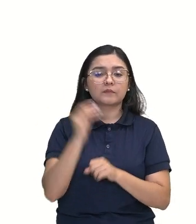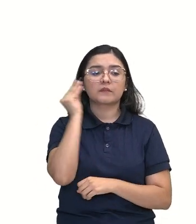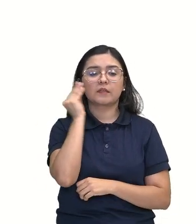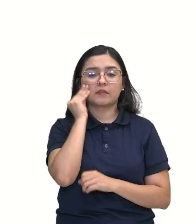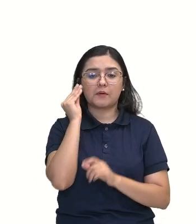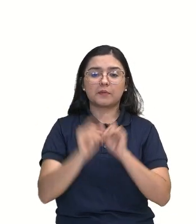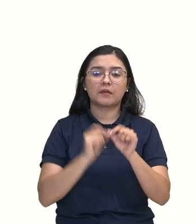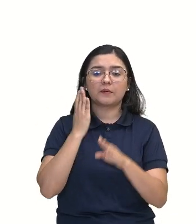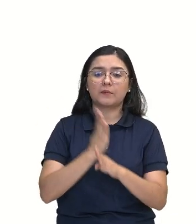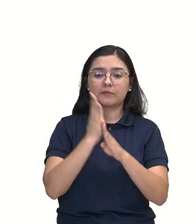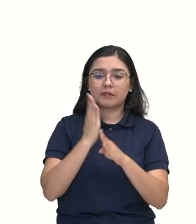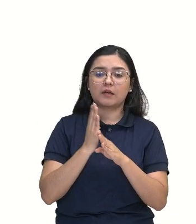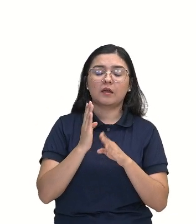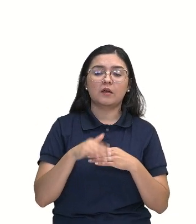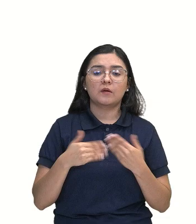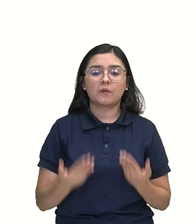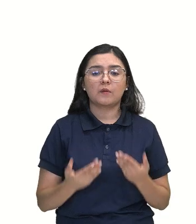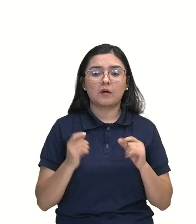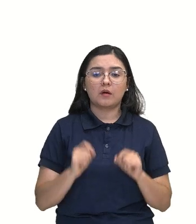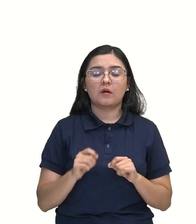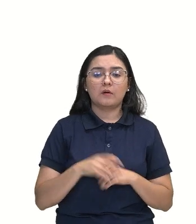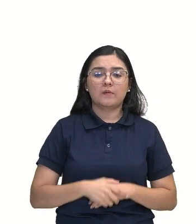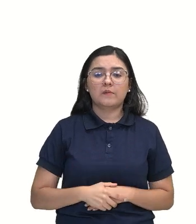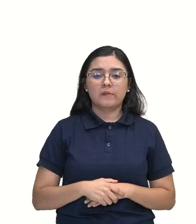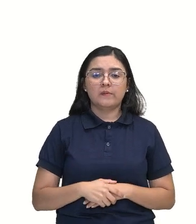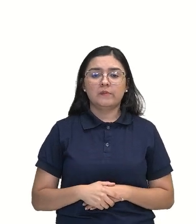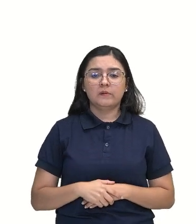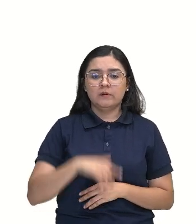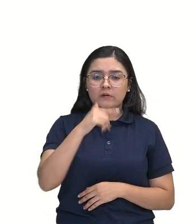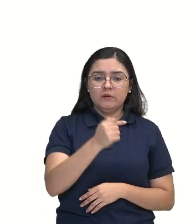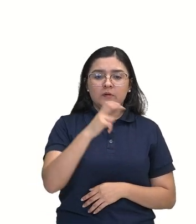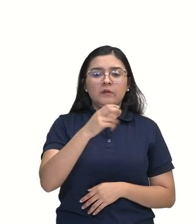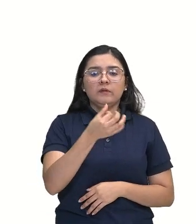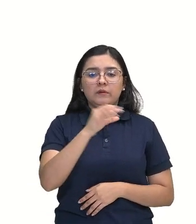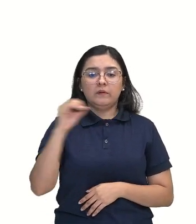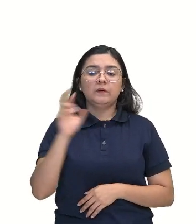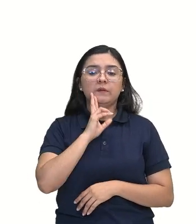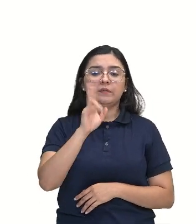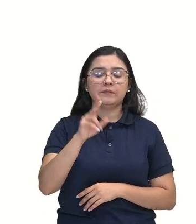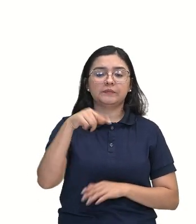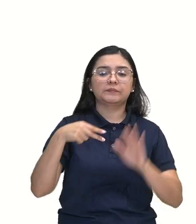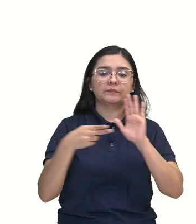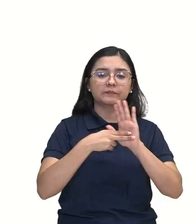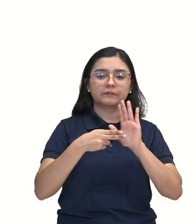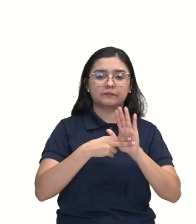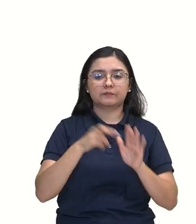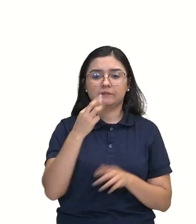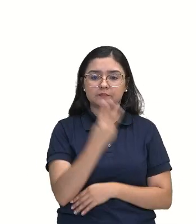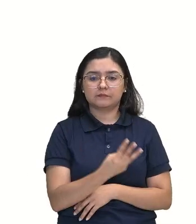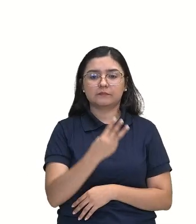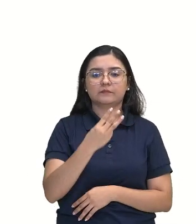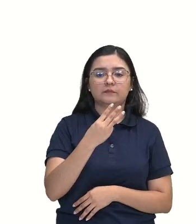tentarmos encontrar a metade de 75.600, o resultado será igual a